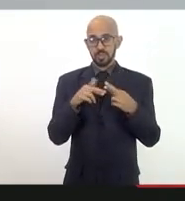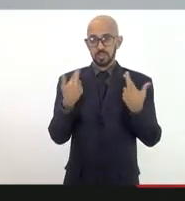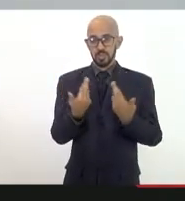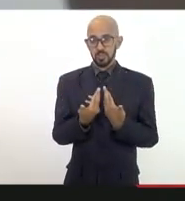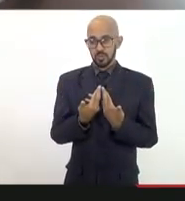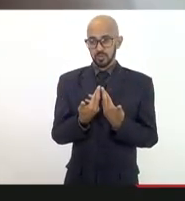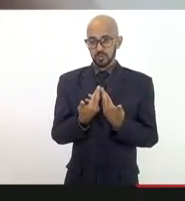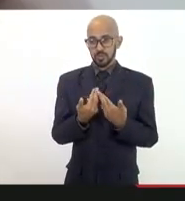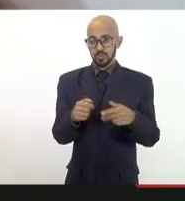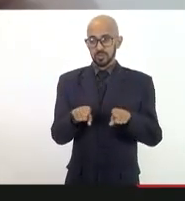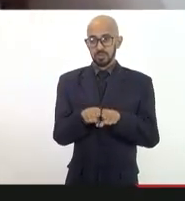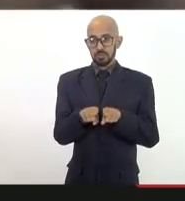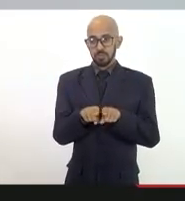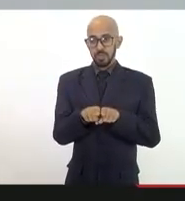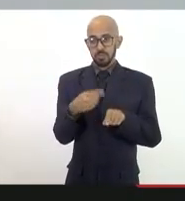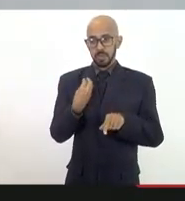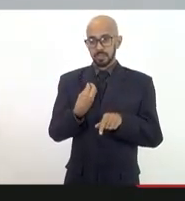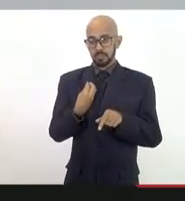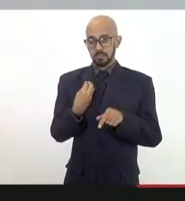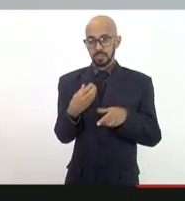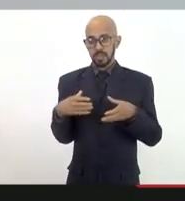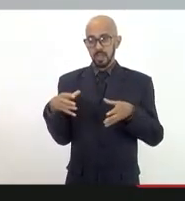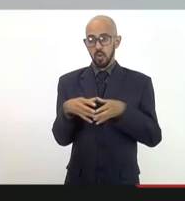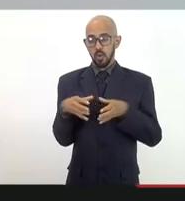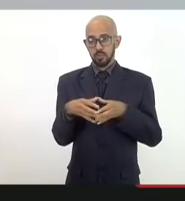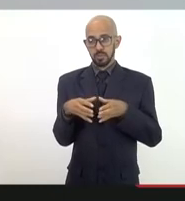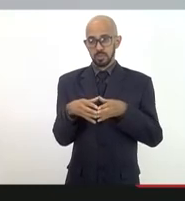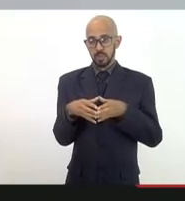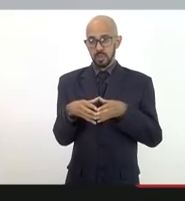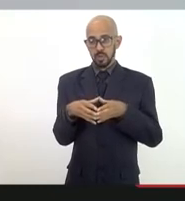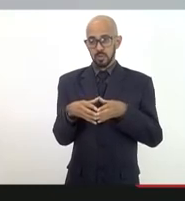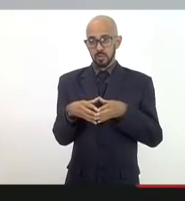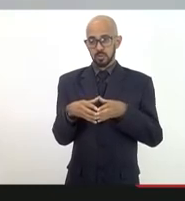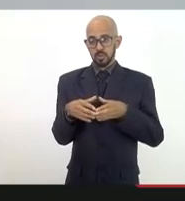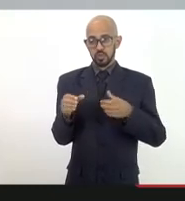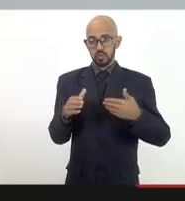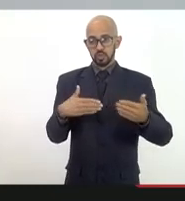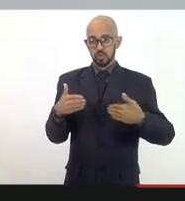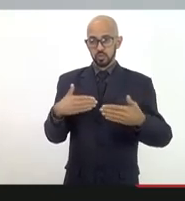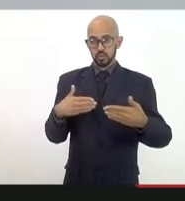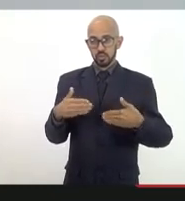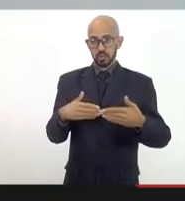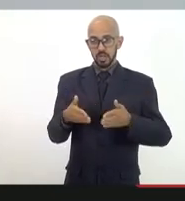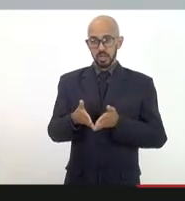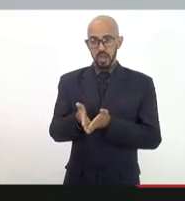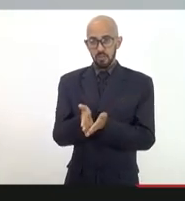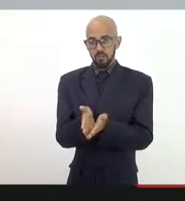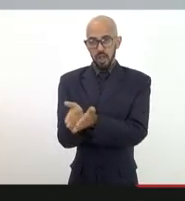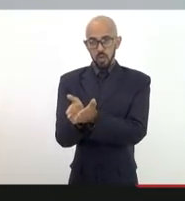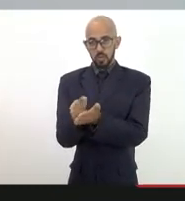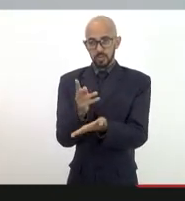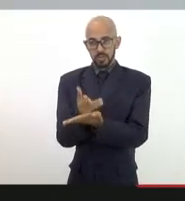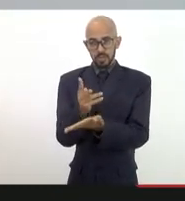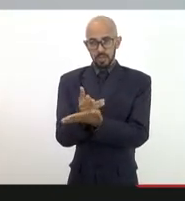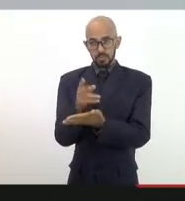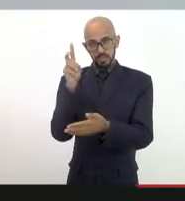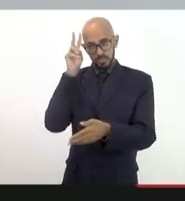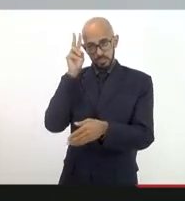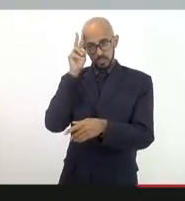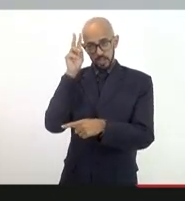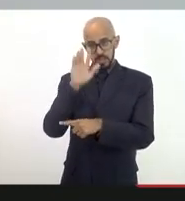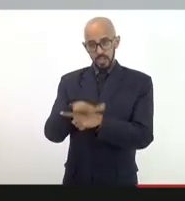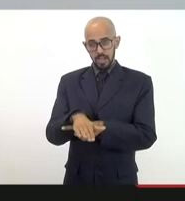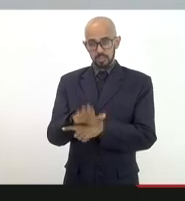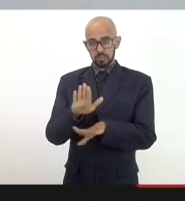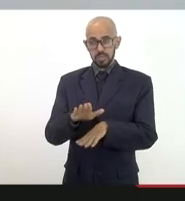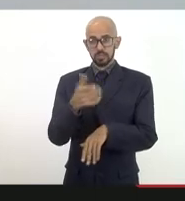Comissão Especial da Indústria Naval, que se reúne tradicionalmente às segundas-feiras à tarde, mas, sem dúvida alguma,